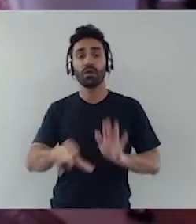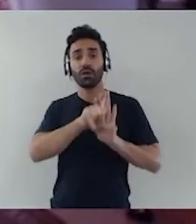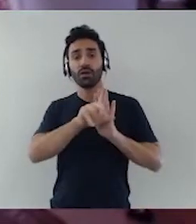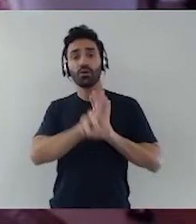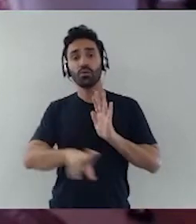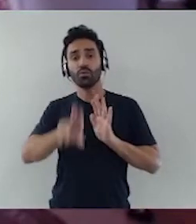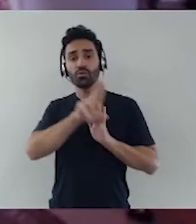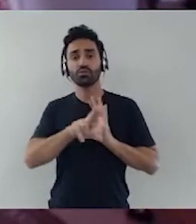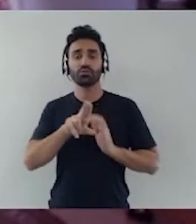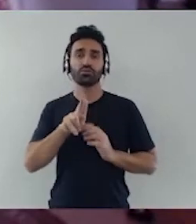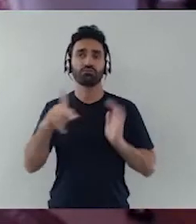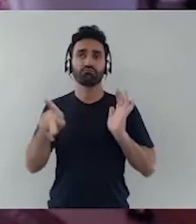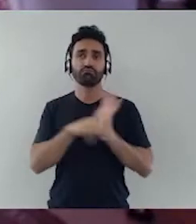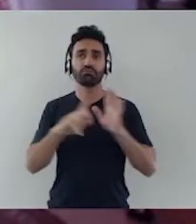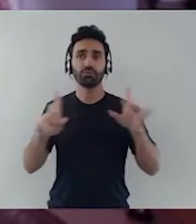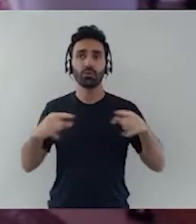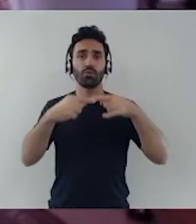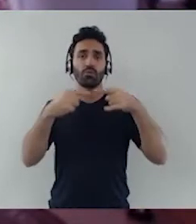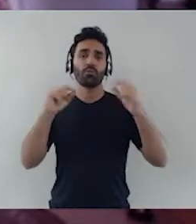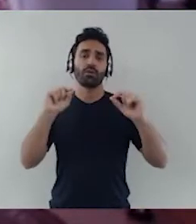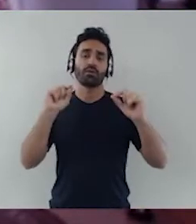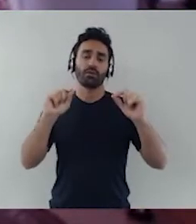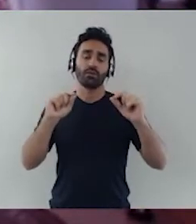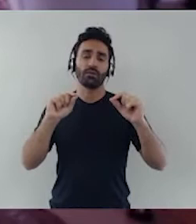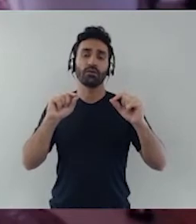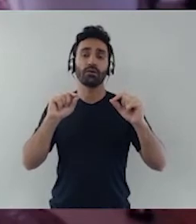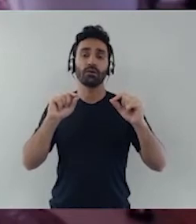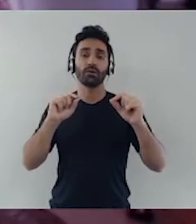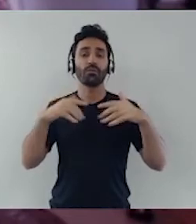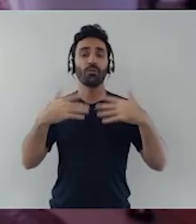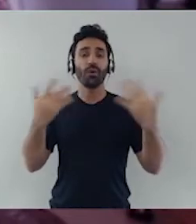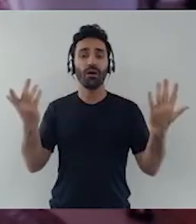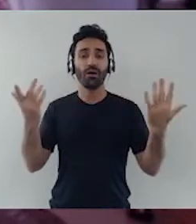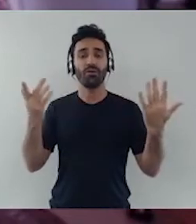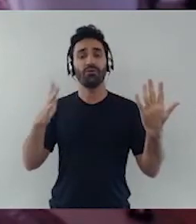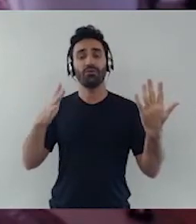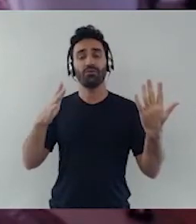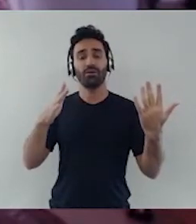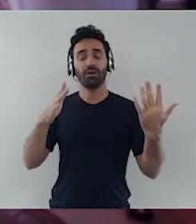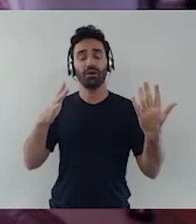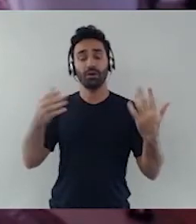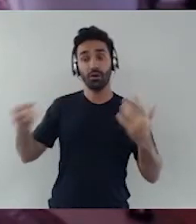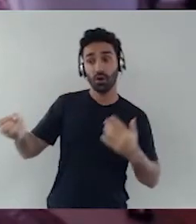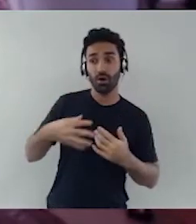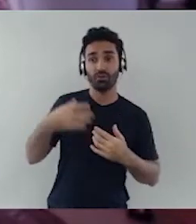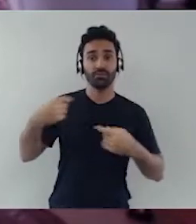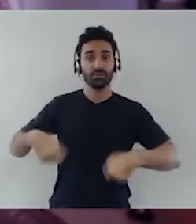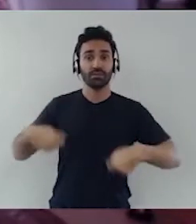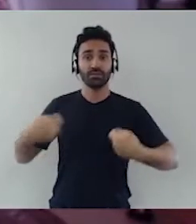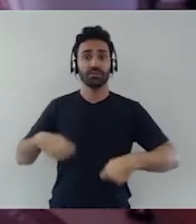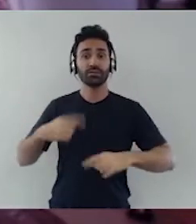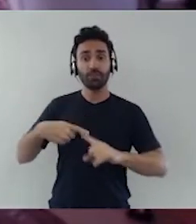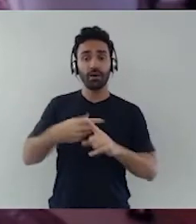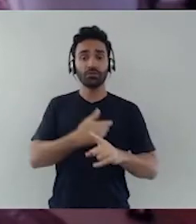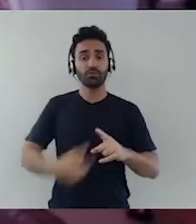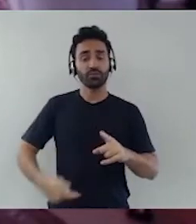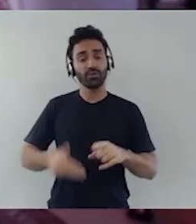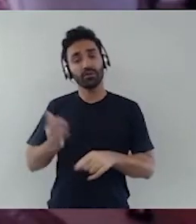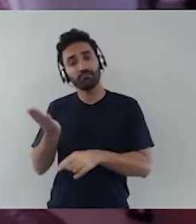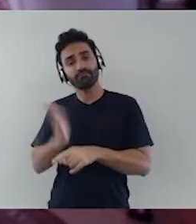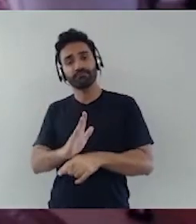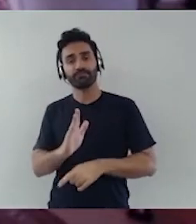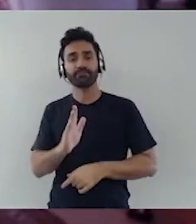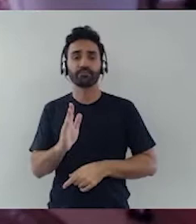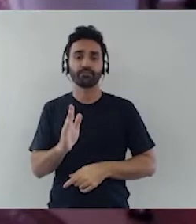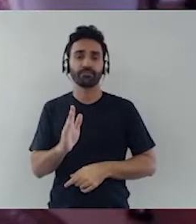ocupação antenadas com as necessidades contemporâneas, com o poder público em processos participativos, determinando